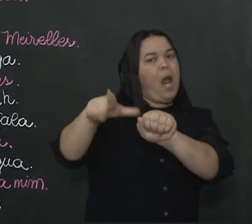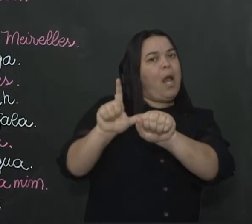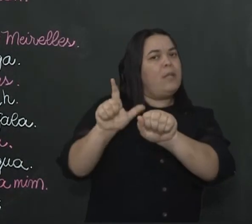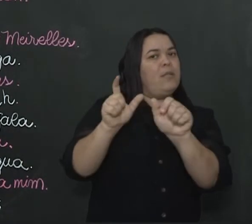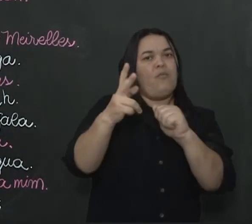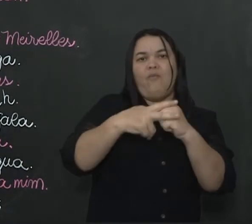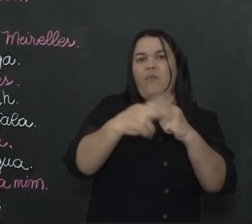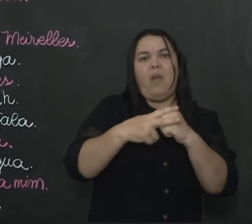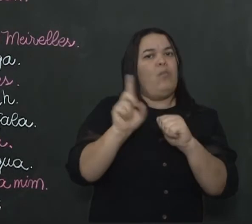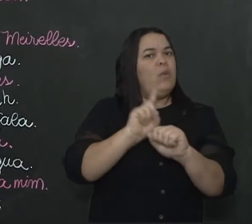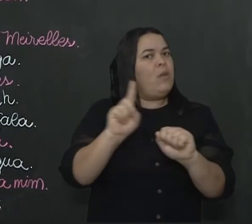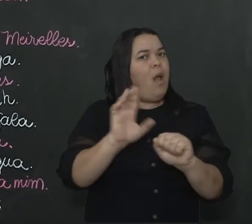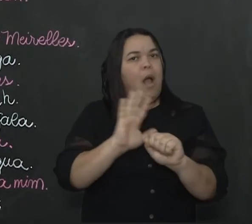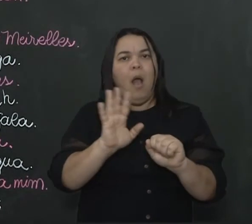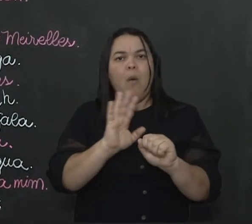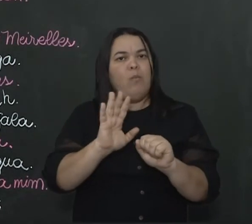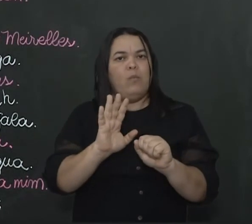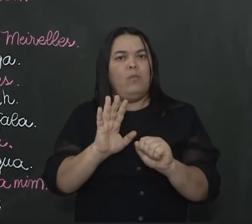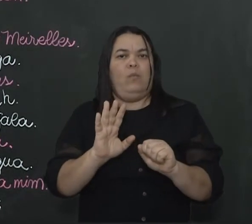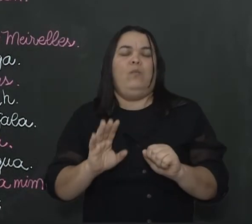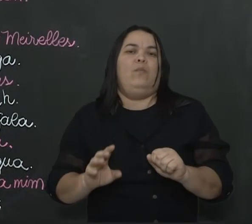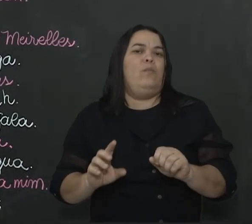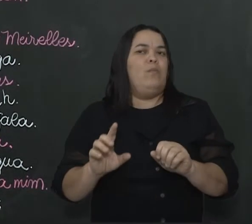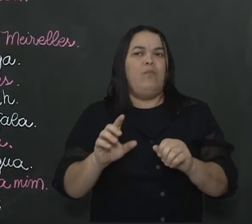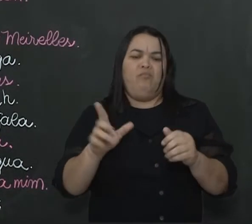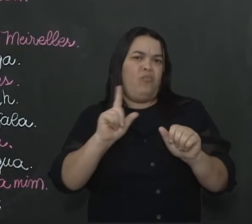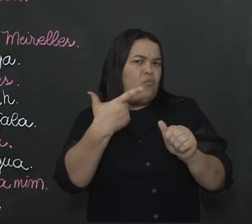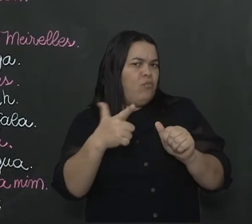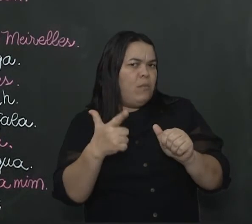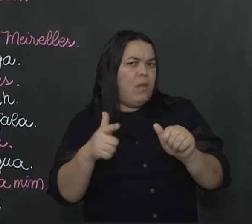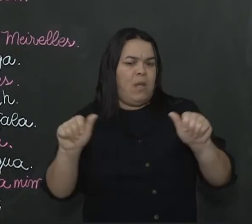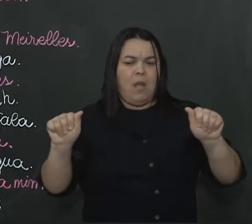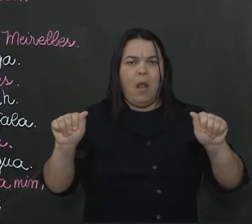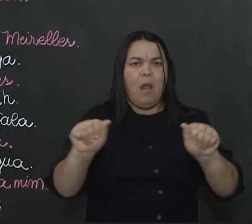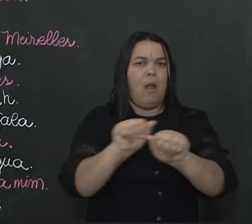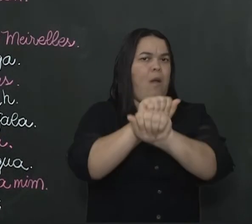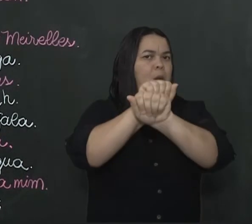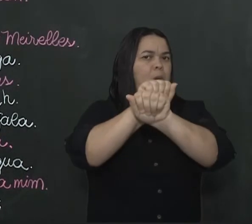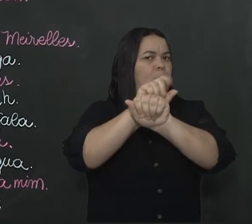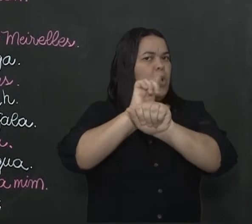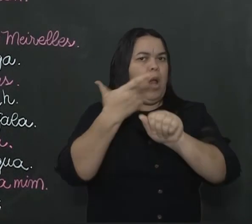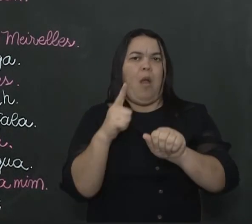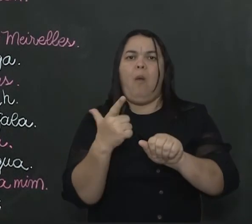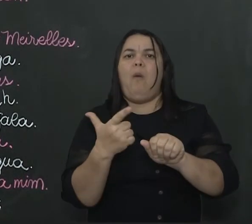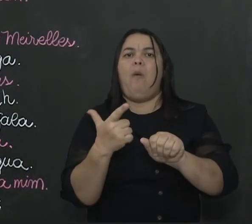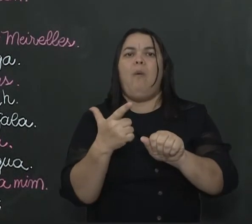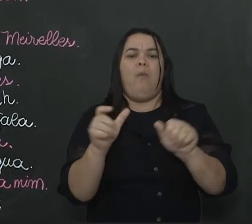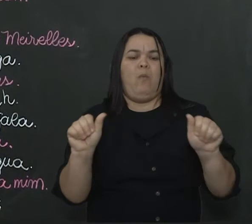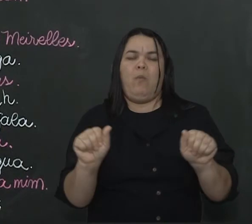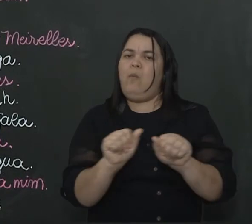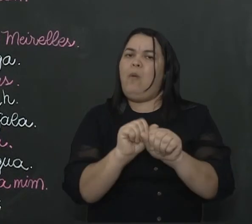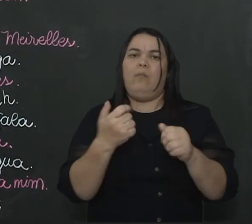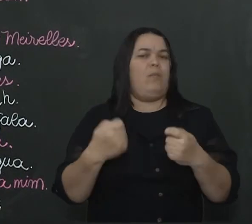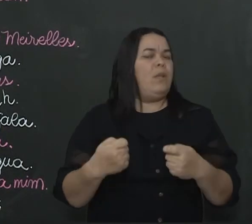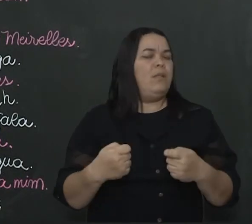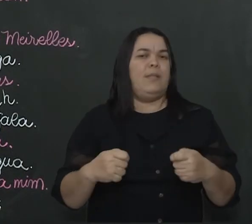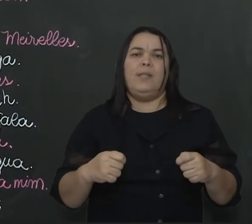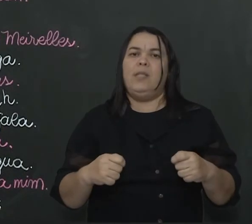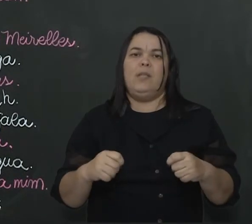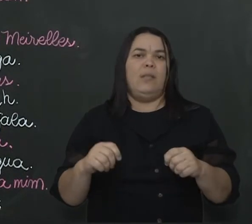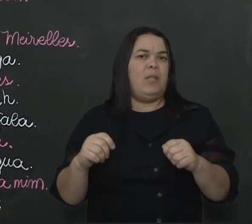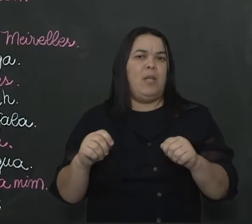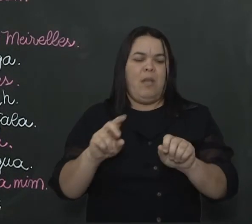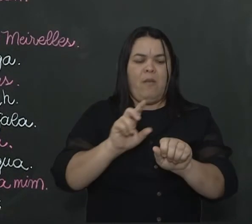um curso de culinária. Não há encontro de dois as, não há encontro das duas vogais, não há necessidade de regência do